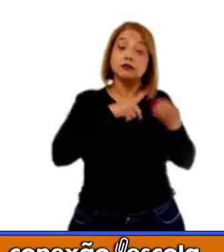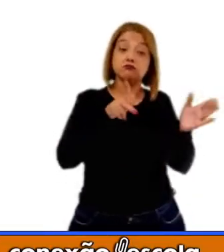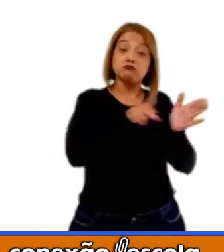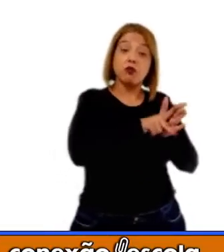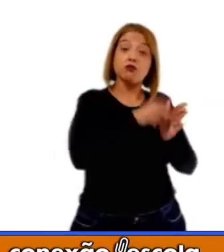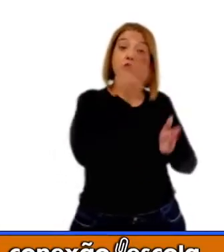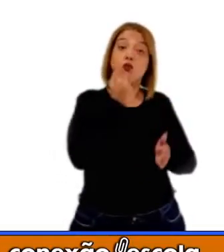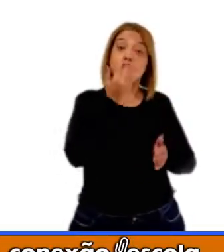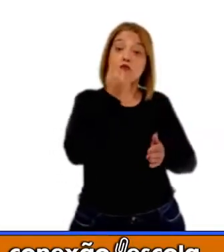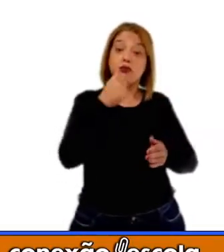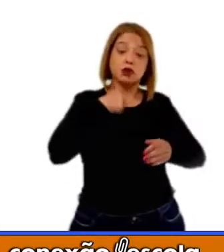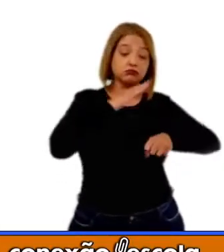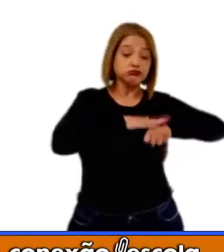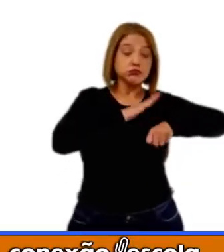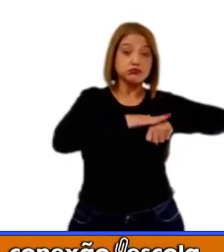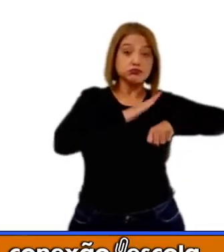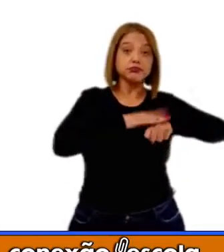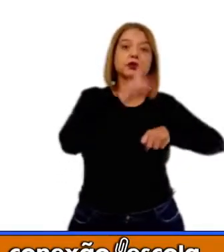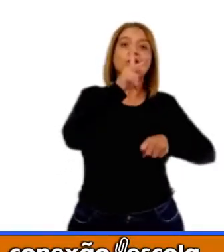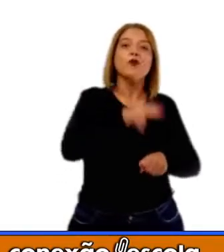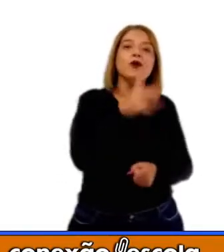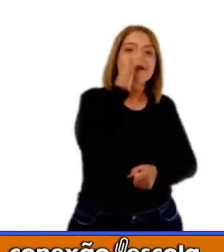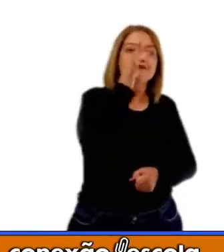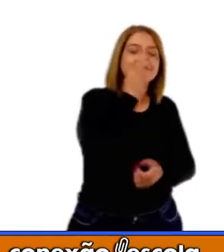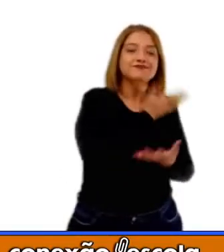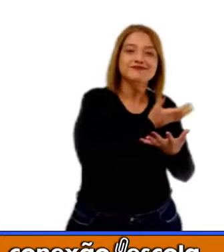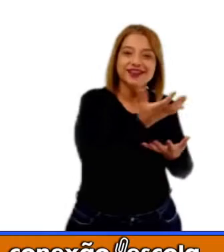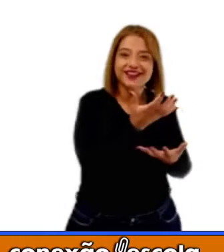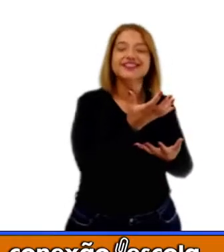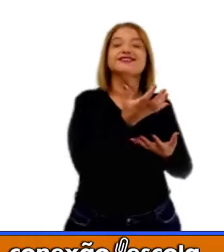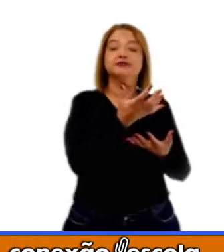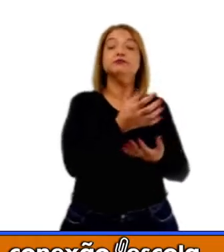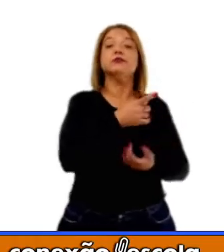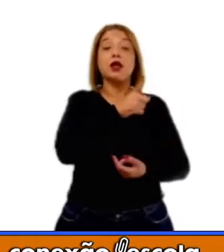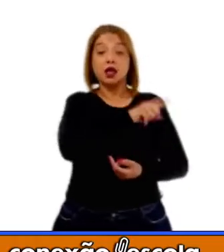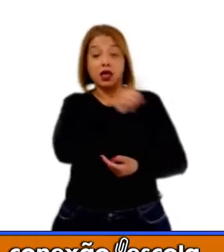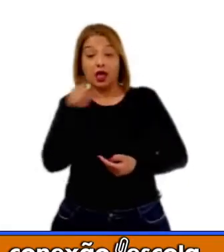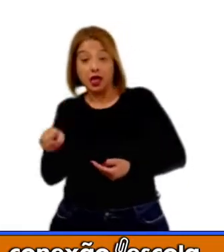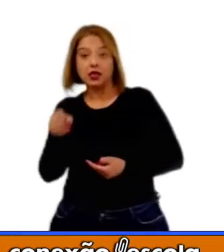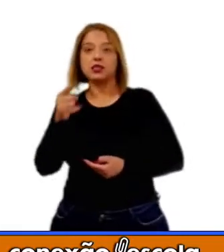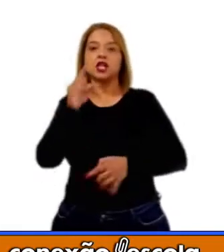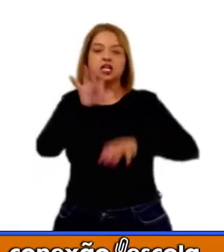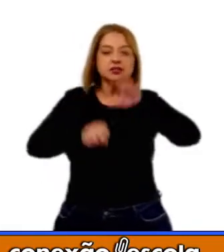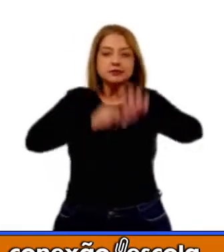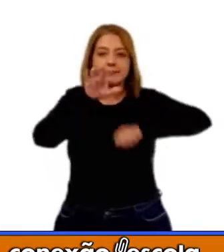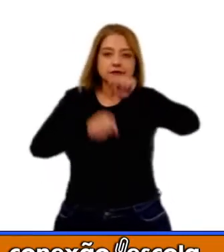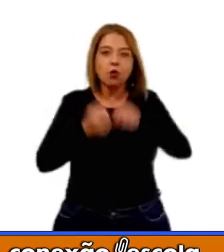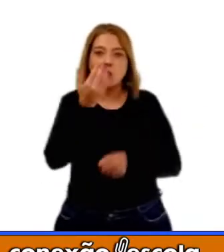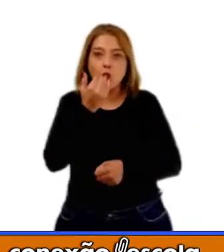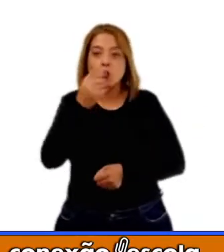seu próprio alimento, como as plantas. Os consumidores